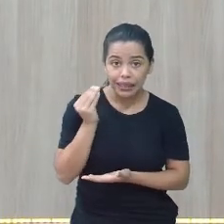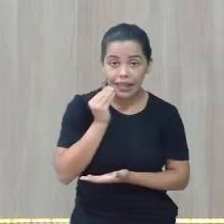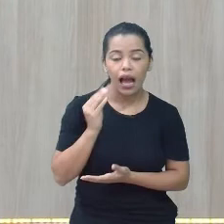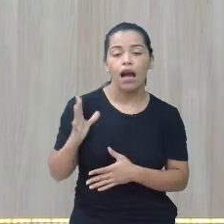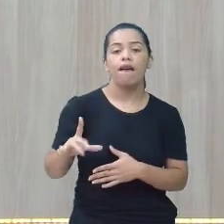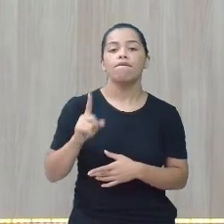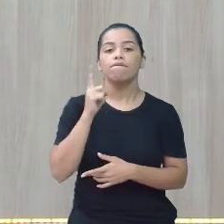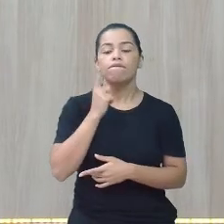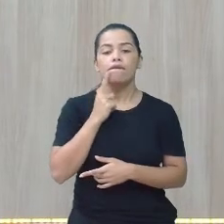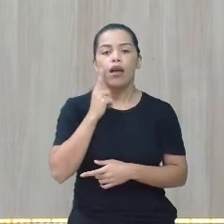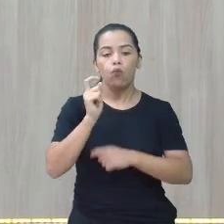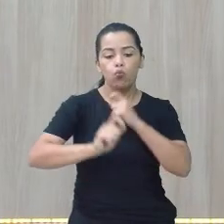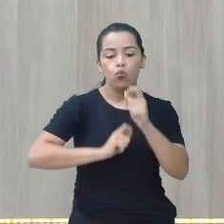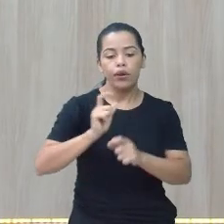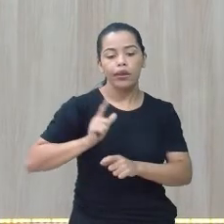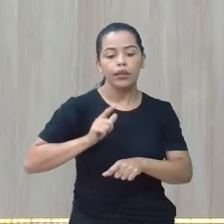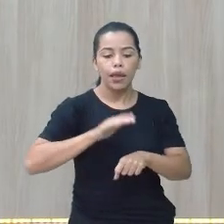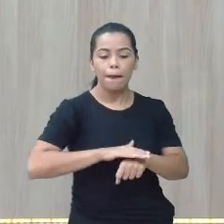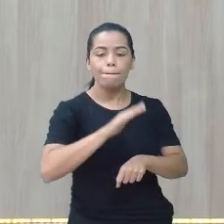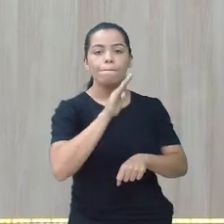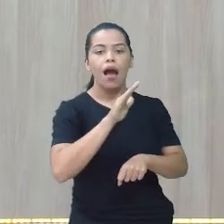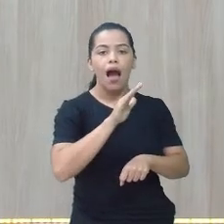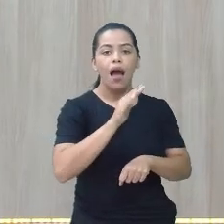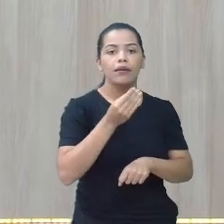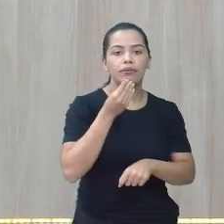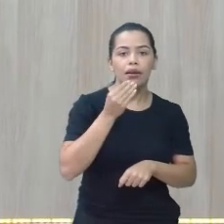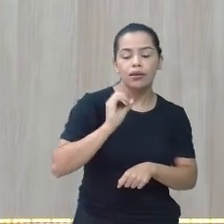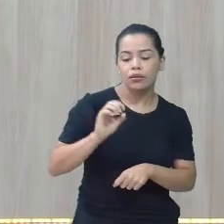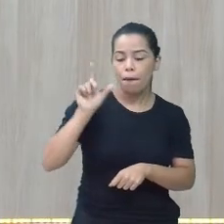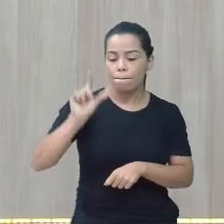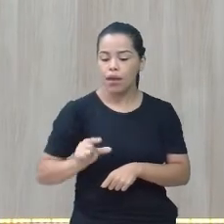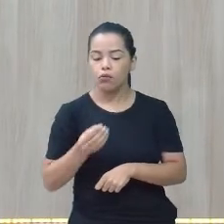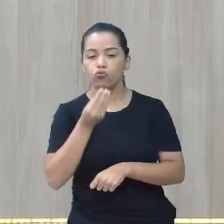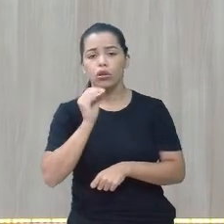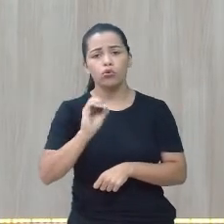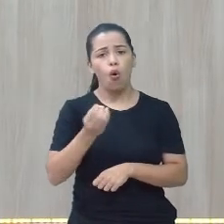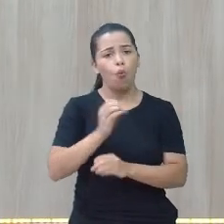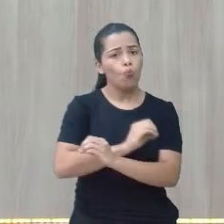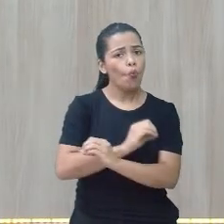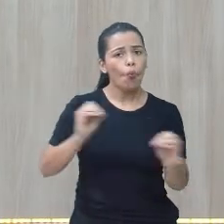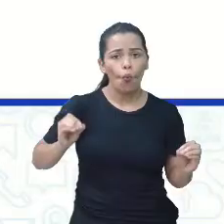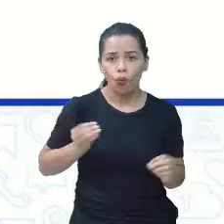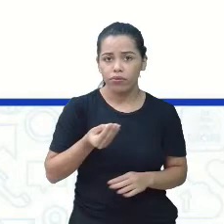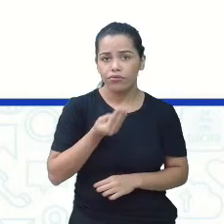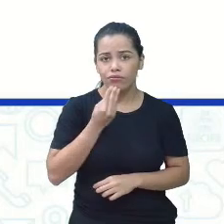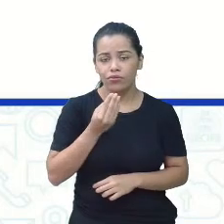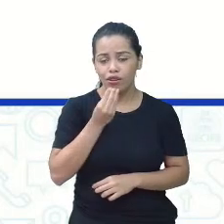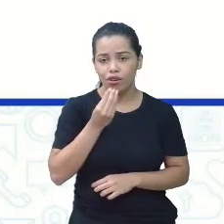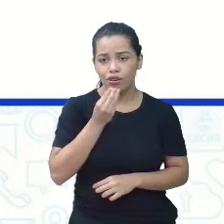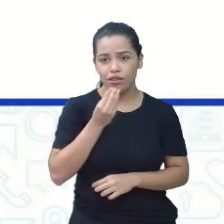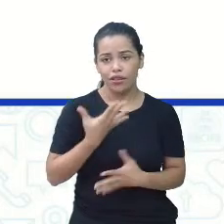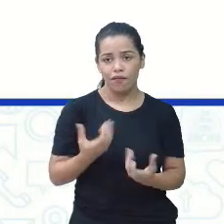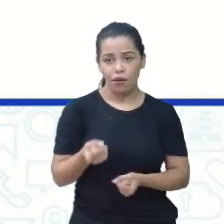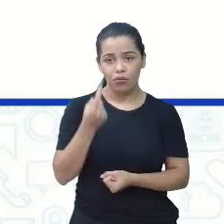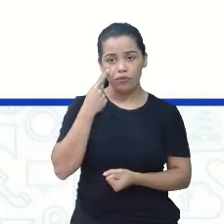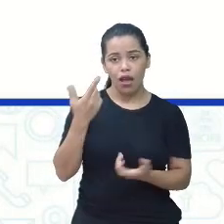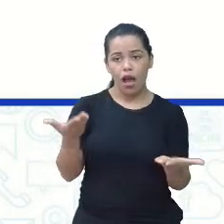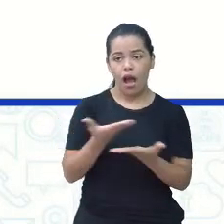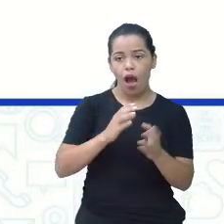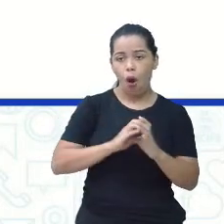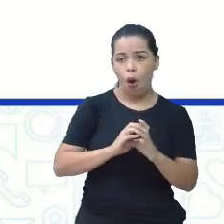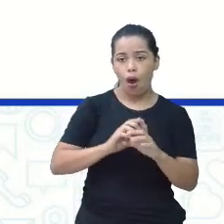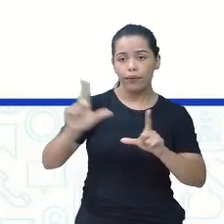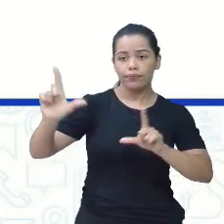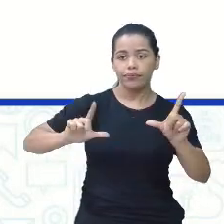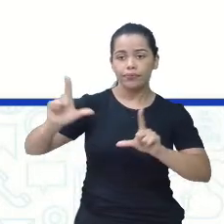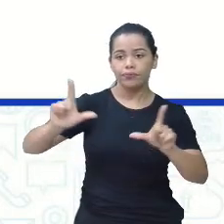em algumas situações de não ter chance alguma, tá certo? Então vejamos aqui na tela a questão da previsão